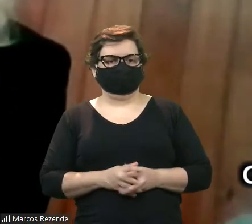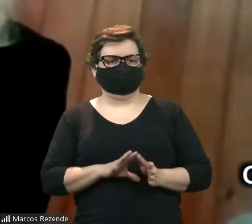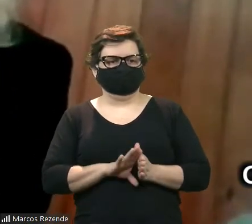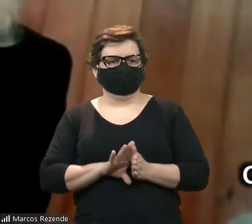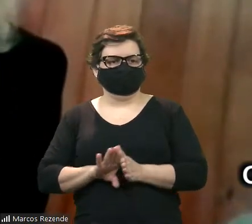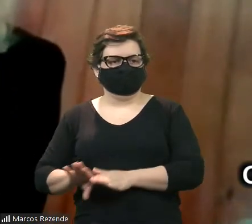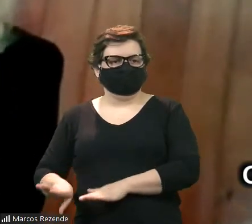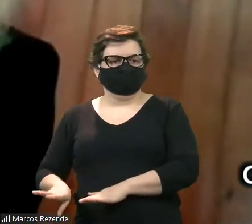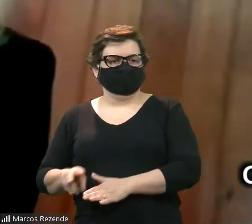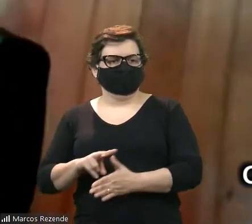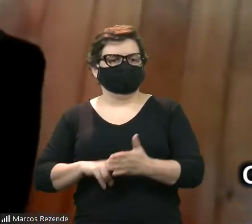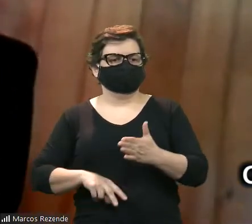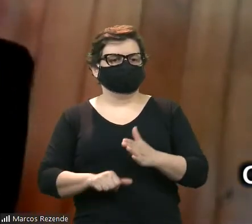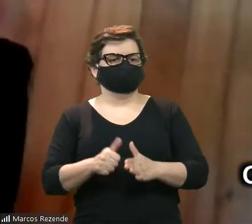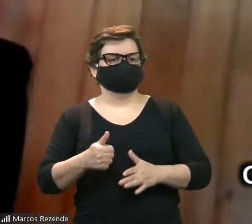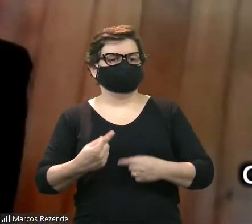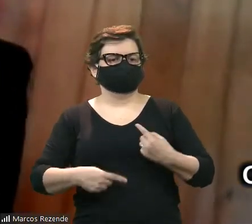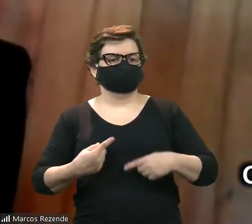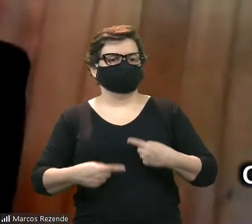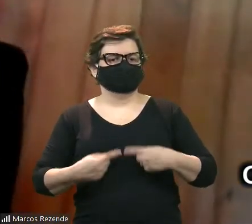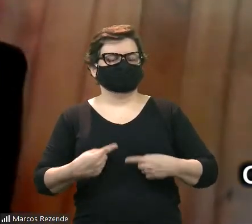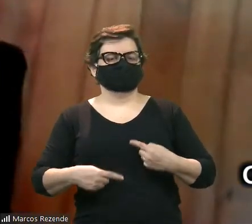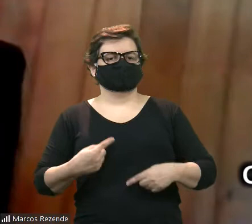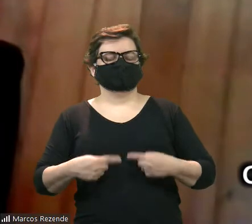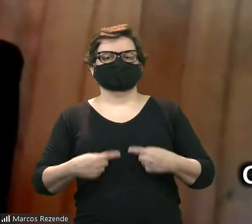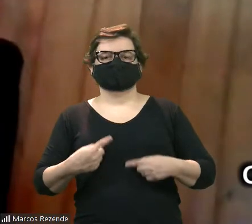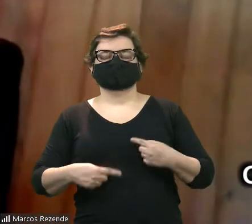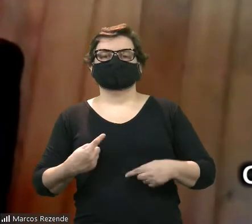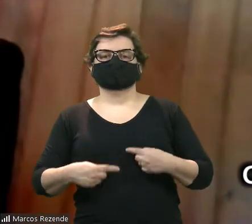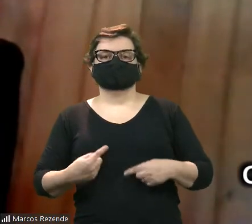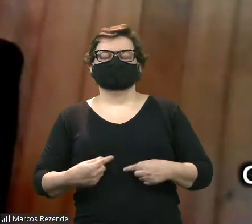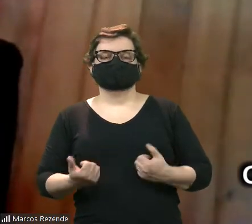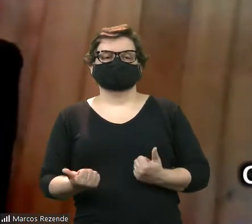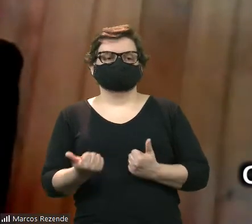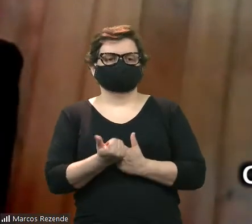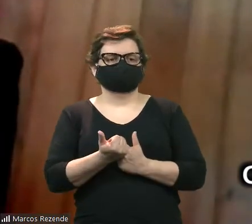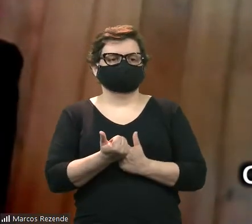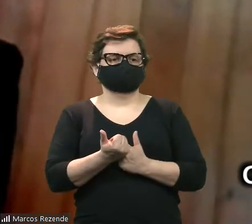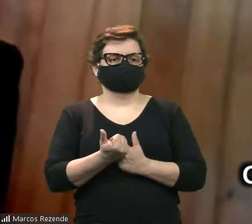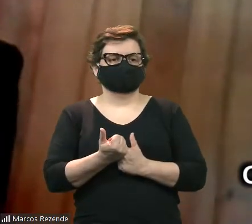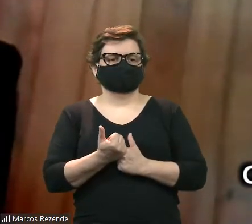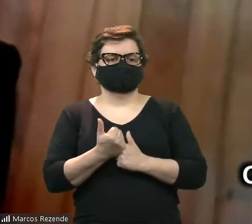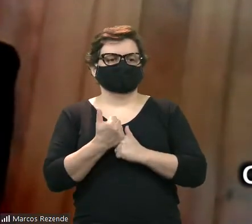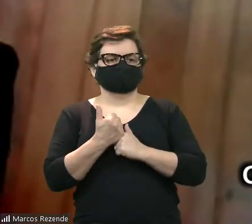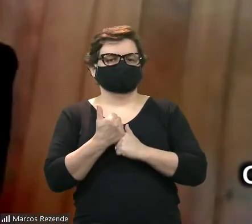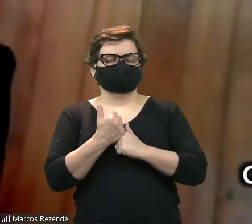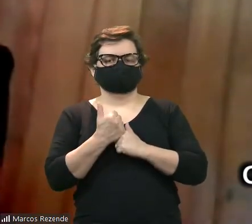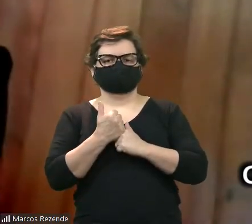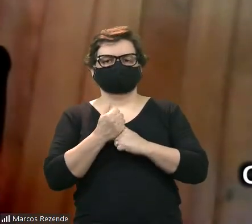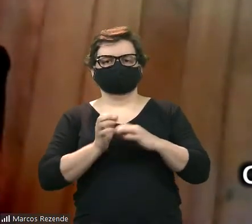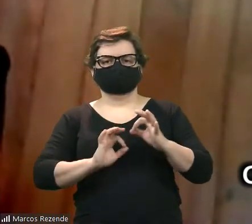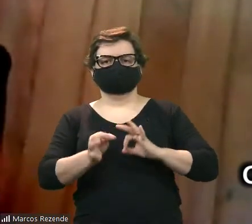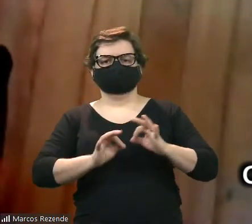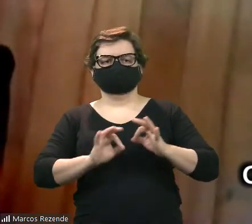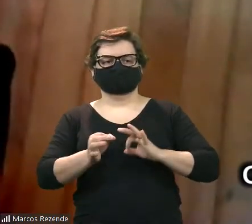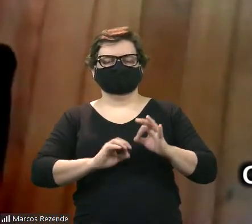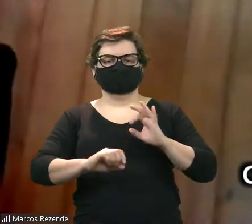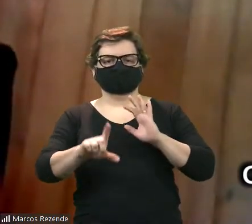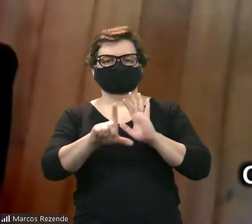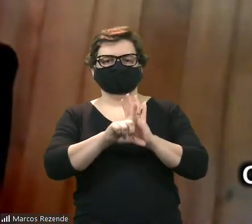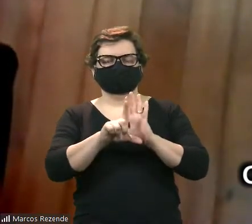Dispensada a leitura, está em primeira discussão o substitutivo ao projeto de lei complementar 12 de